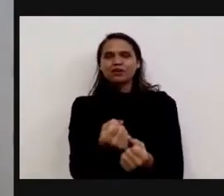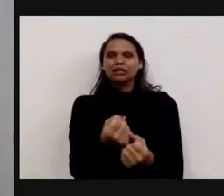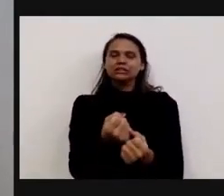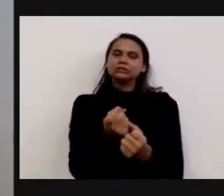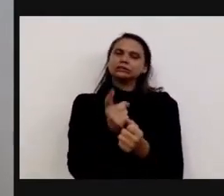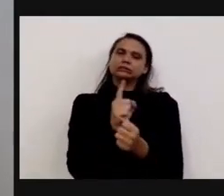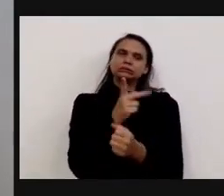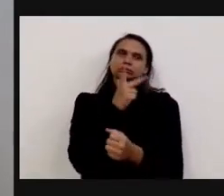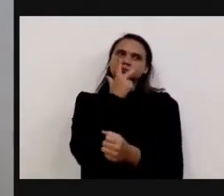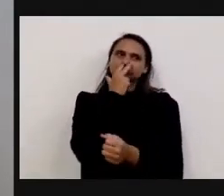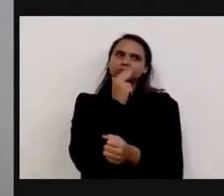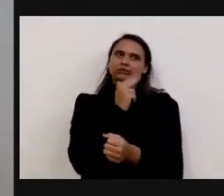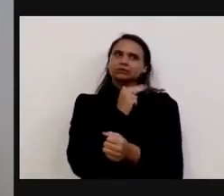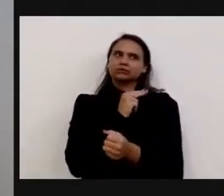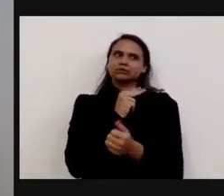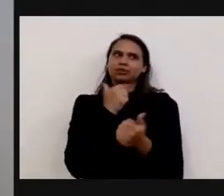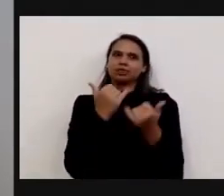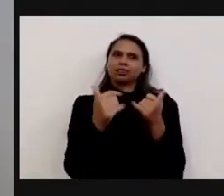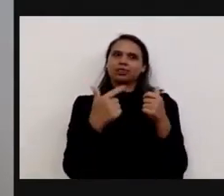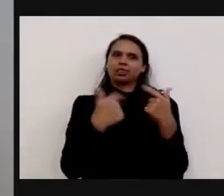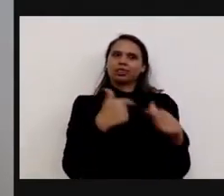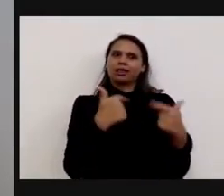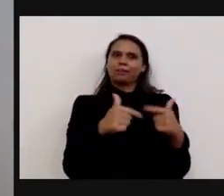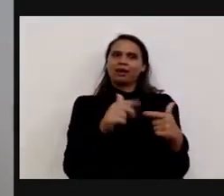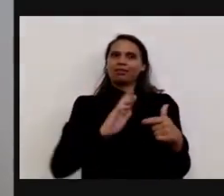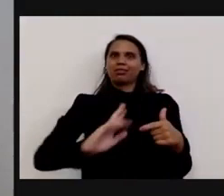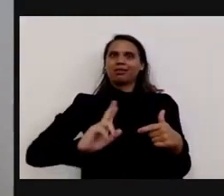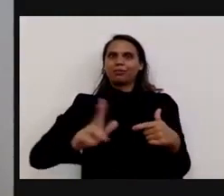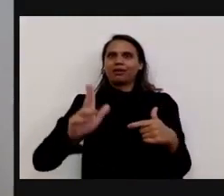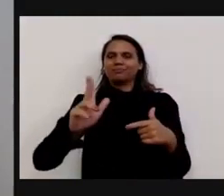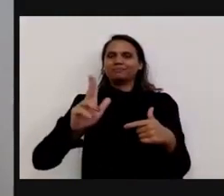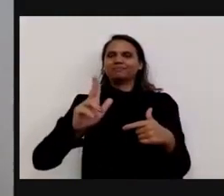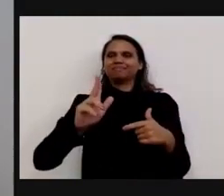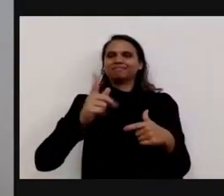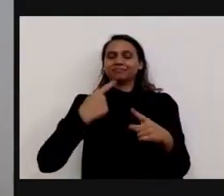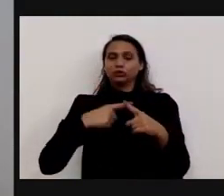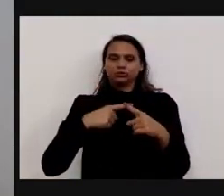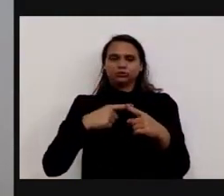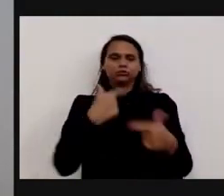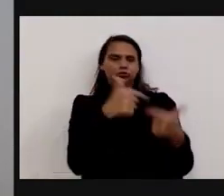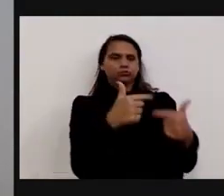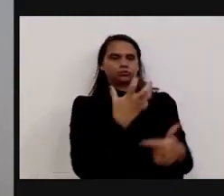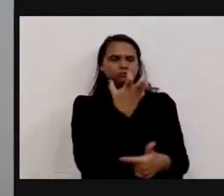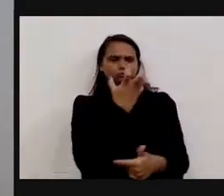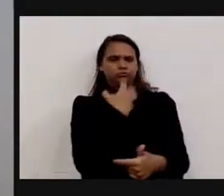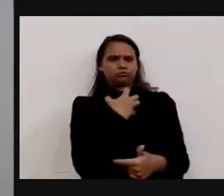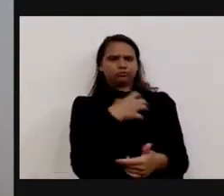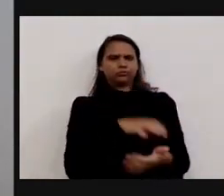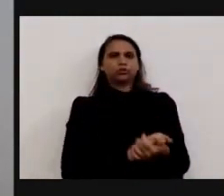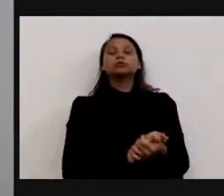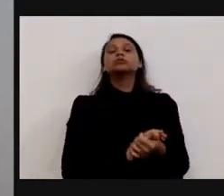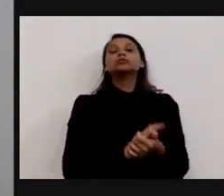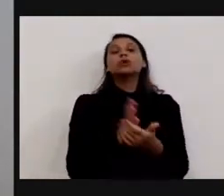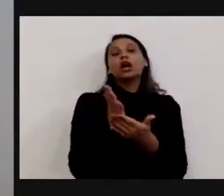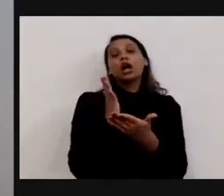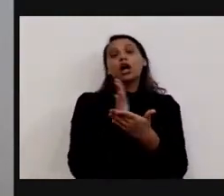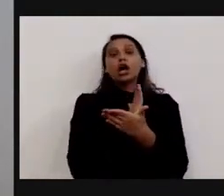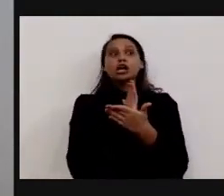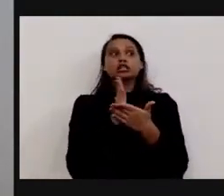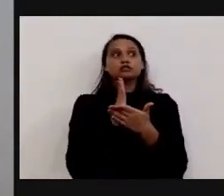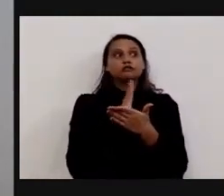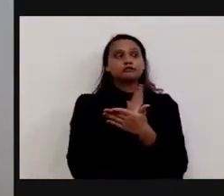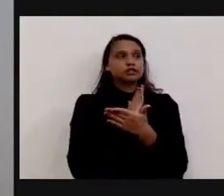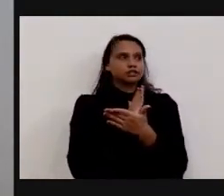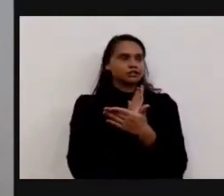fica parecendo que isso não é trabalho não é profissional que não é profissional que trabalha tem que ser sério então muitas vezes por exemplo mas vou te dar